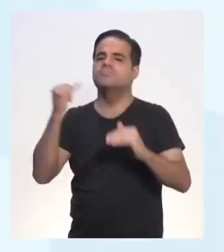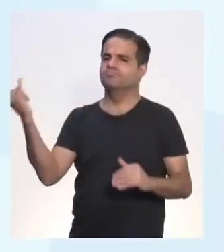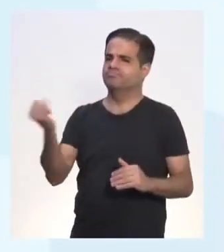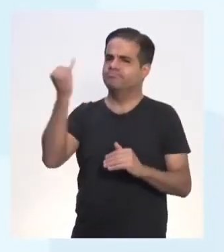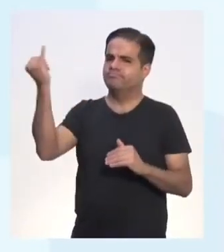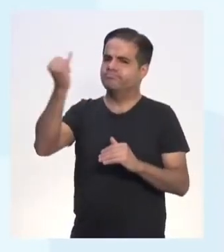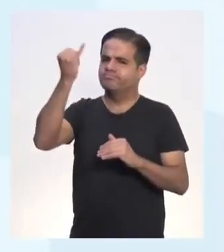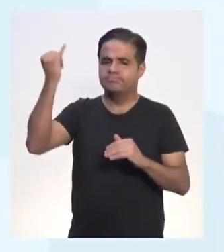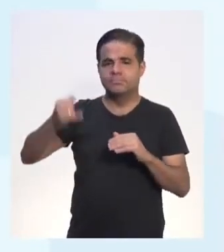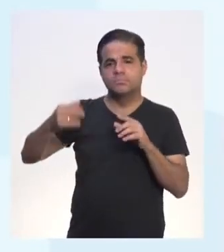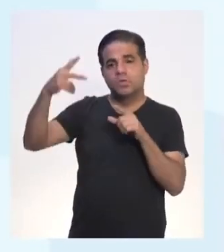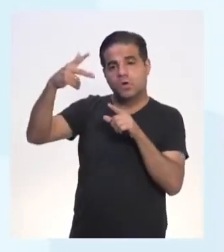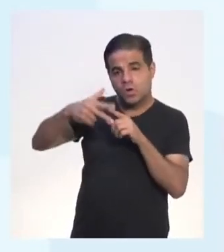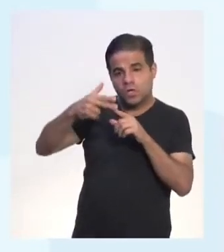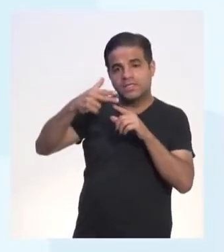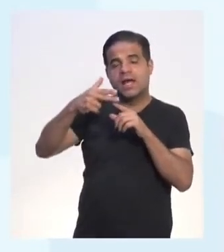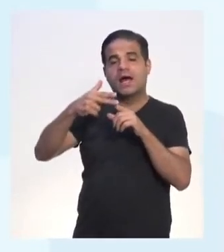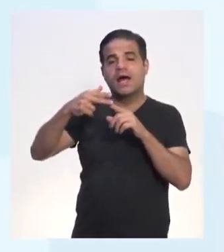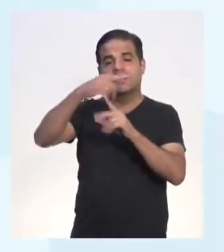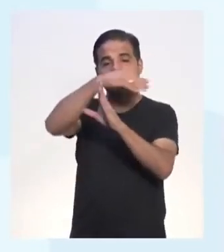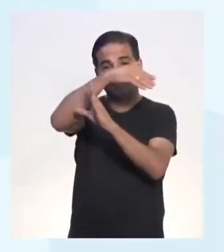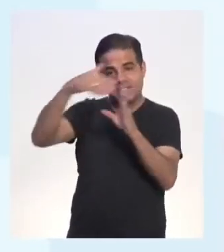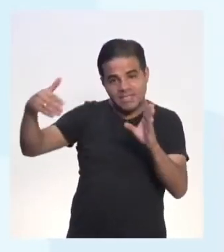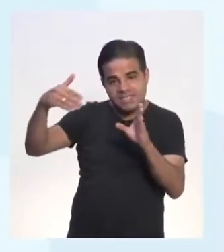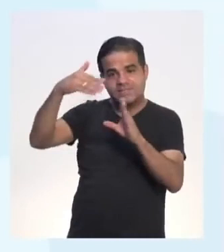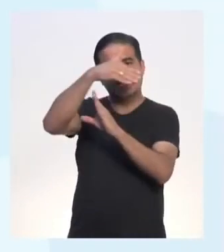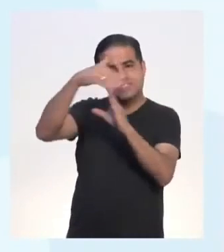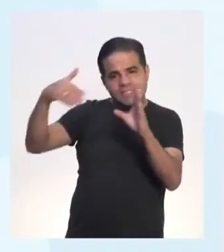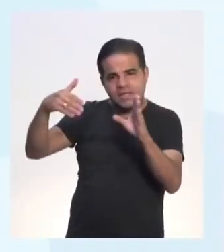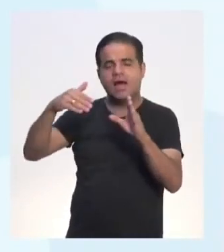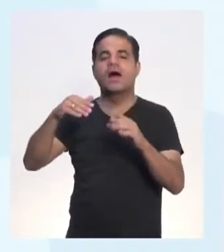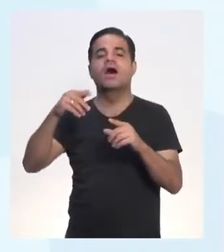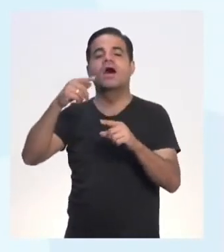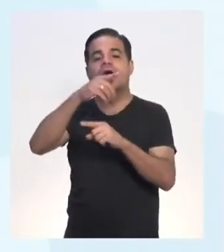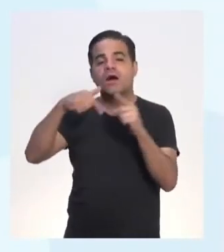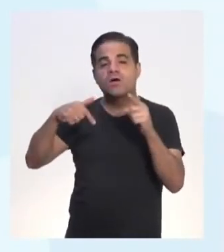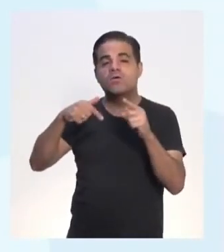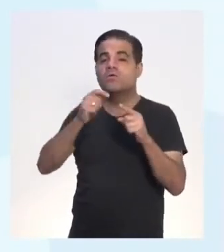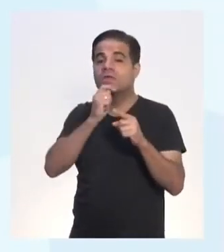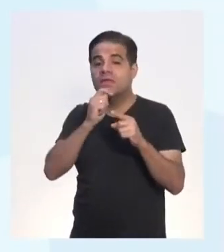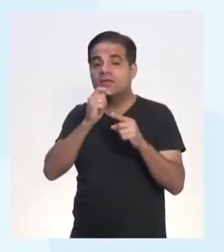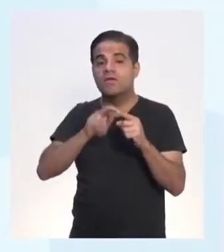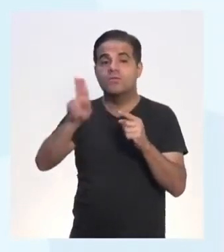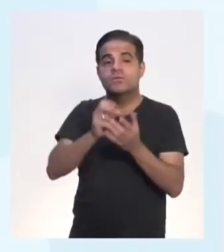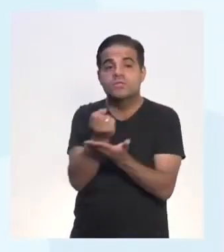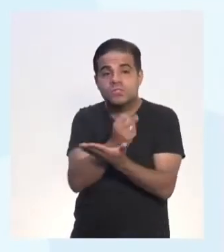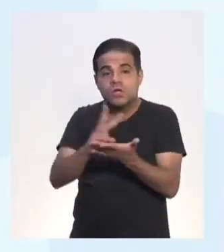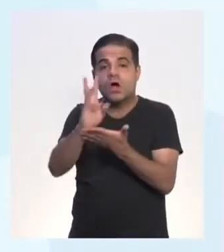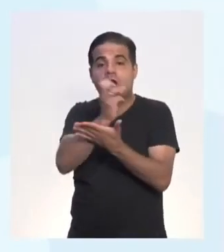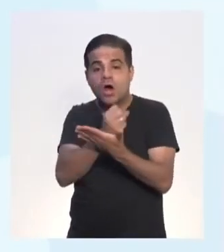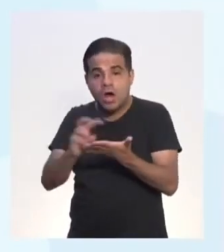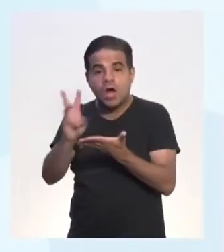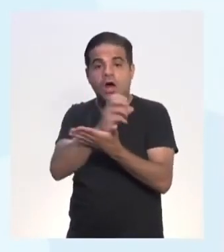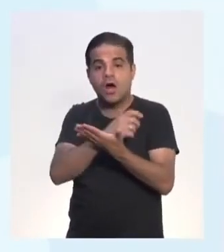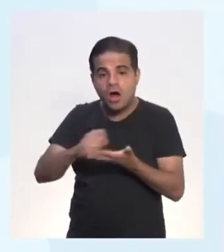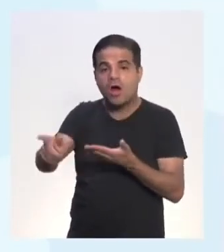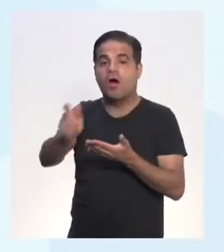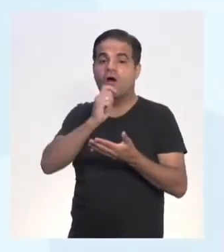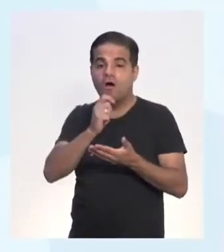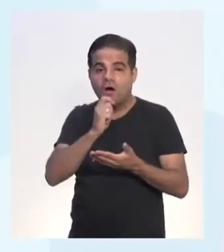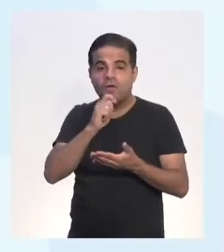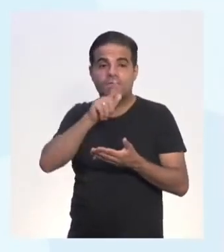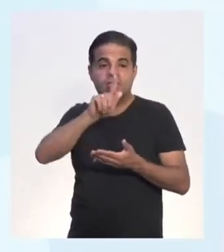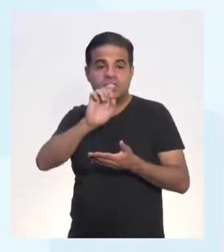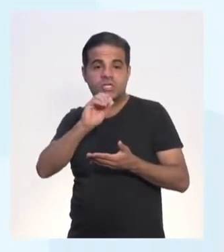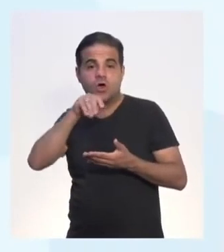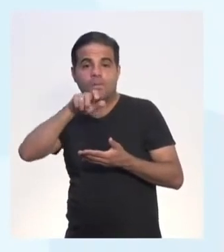importante, cortadas por uma transversal, com e sem uso de softwares de geometria dinâmica.